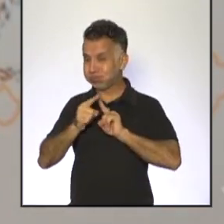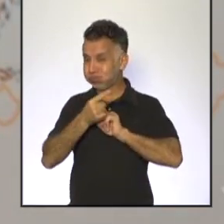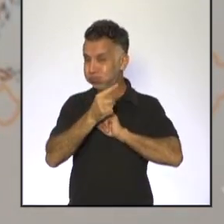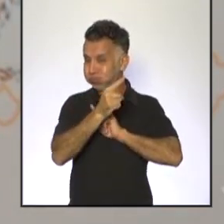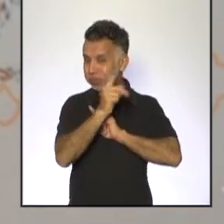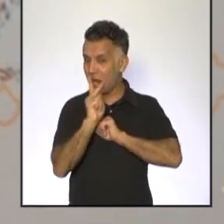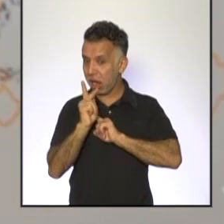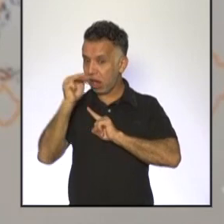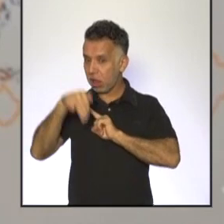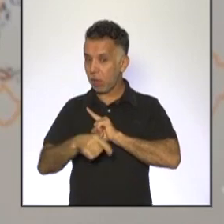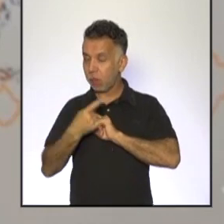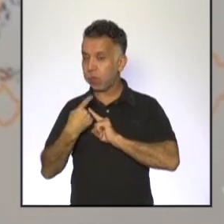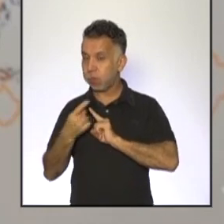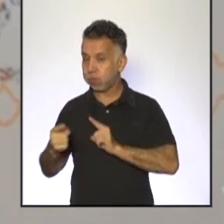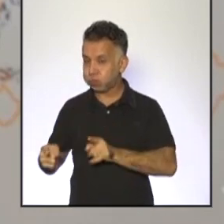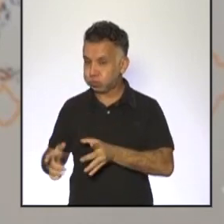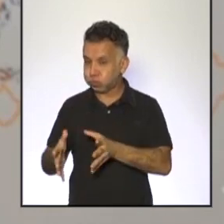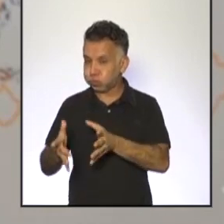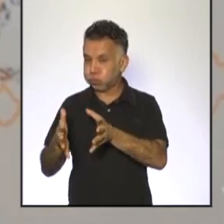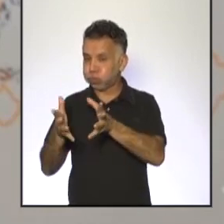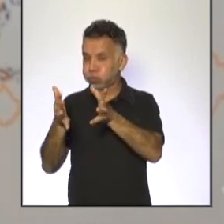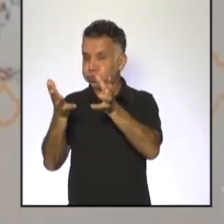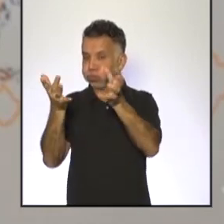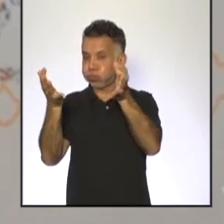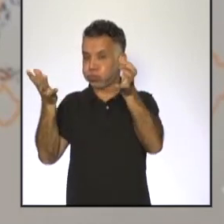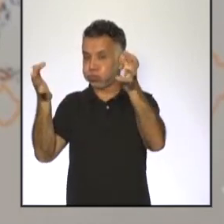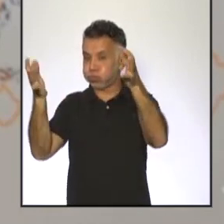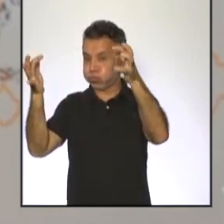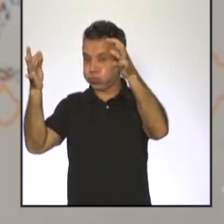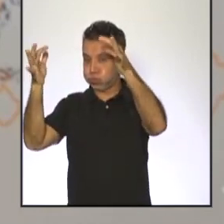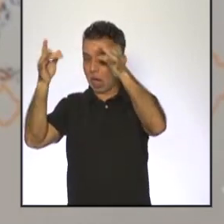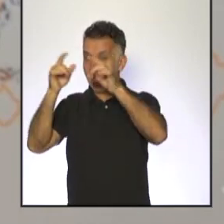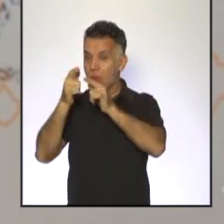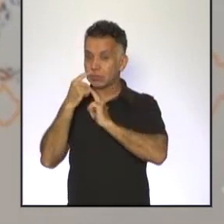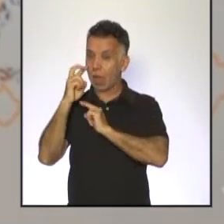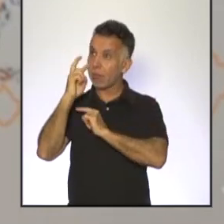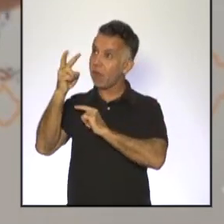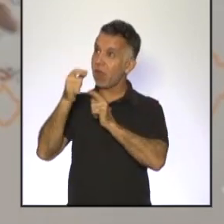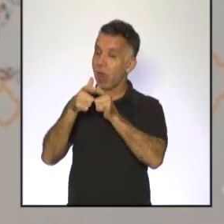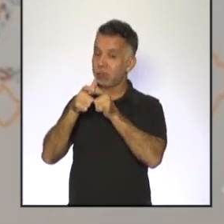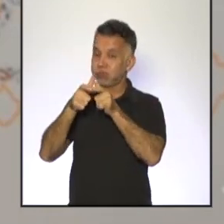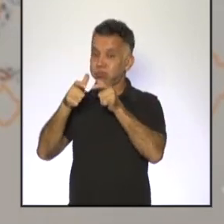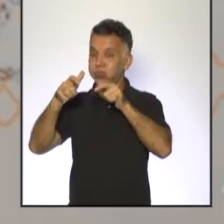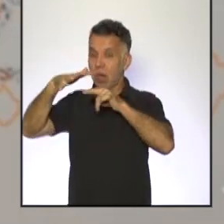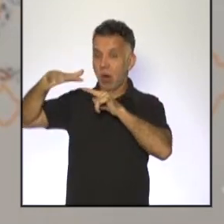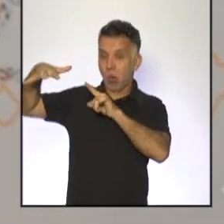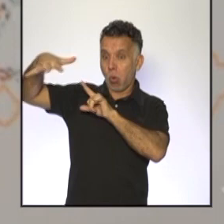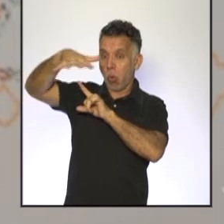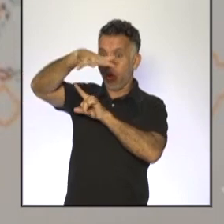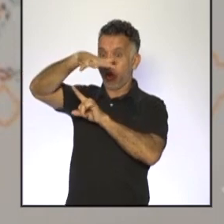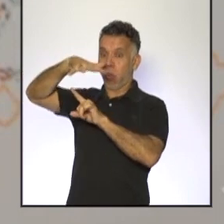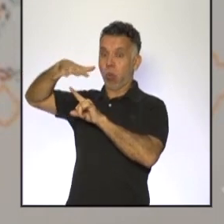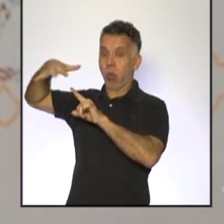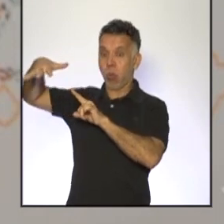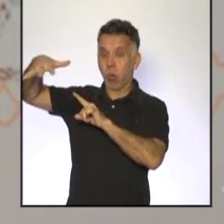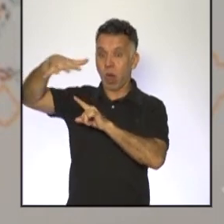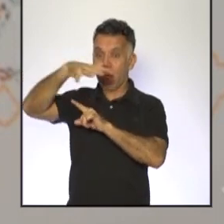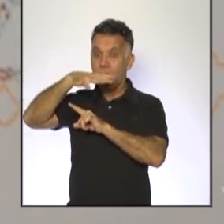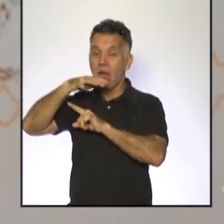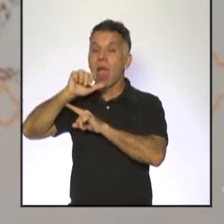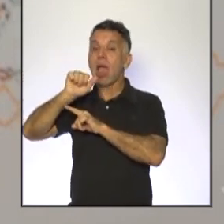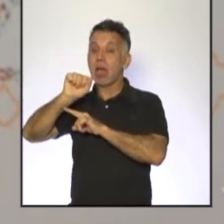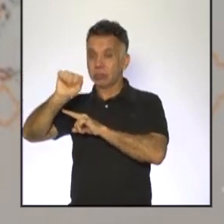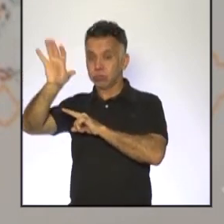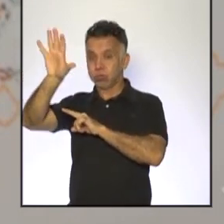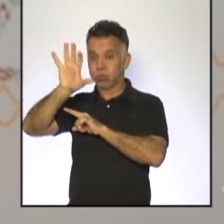uma cortina de fumaça de cinzas vulcânicas a 16 quilômetros, que bloqueou parcialmente a entrada da radiação solar e fez